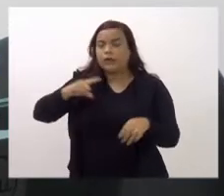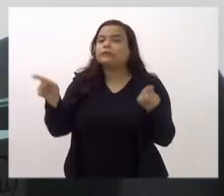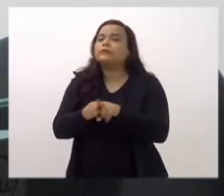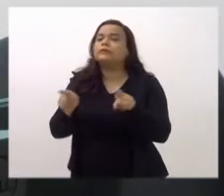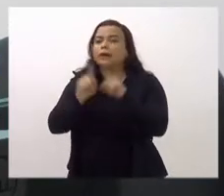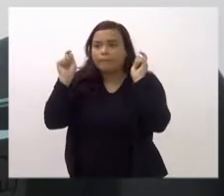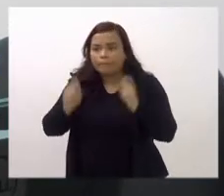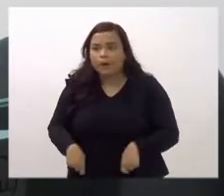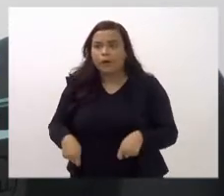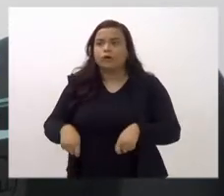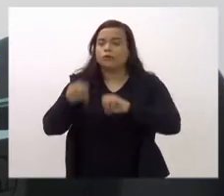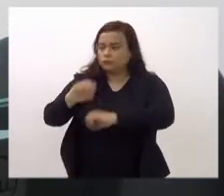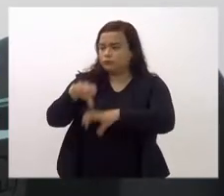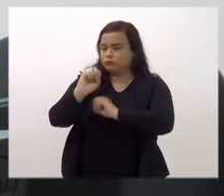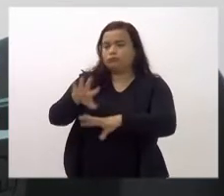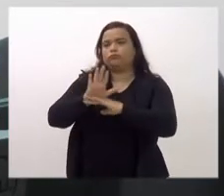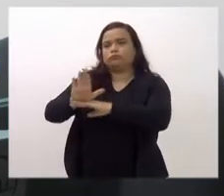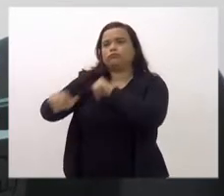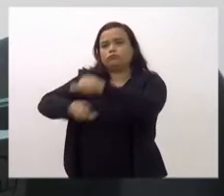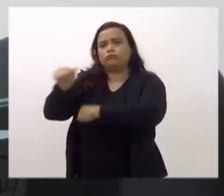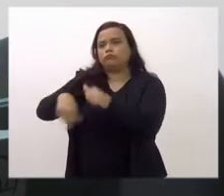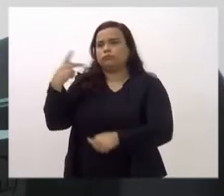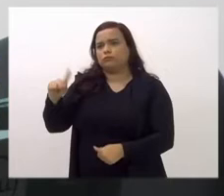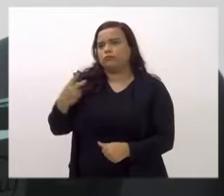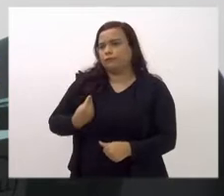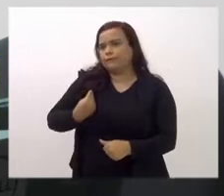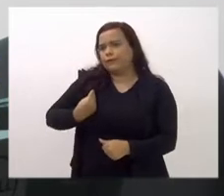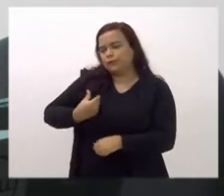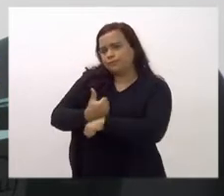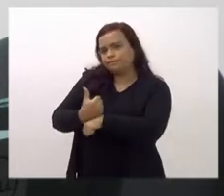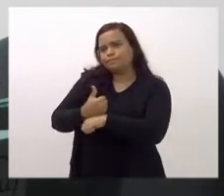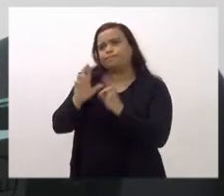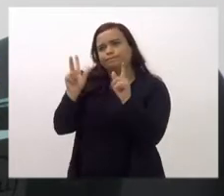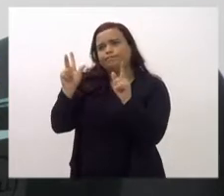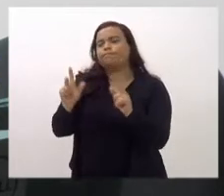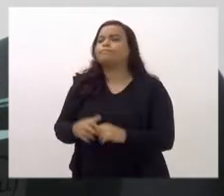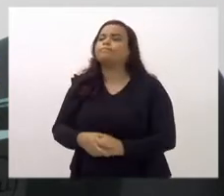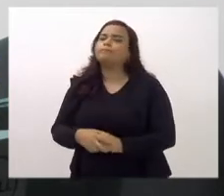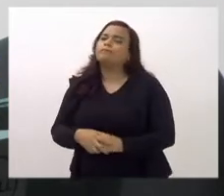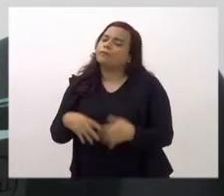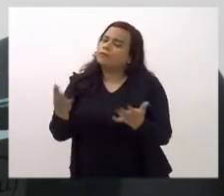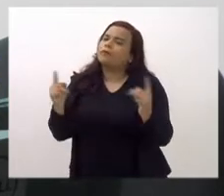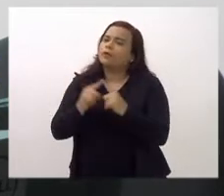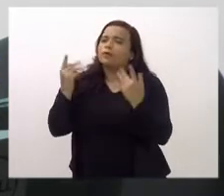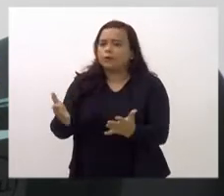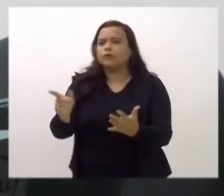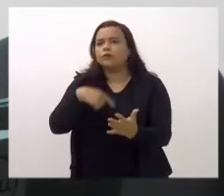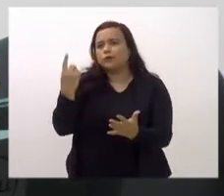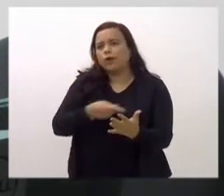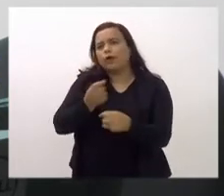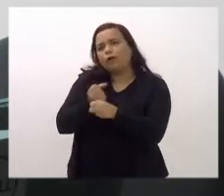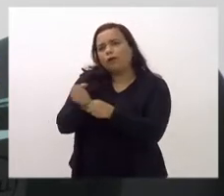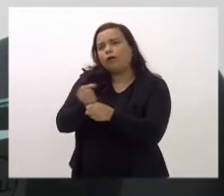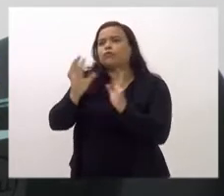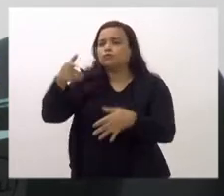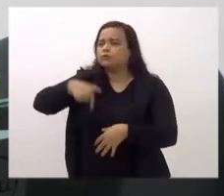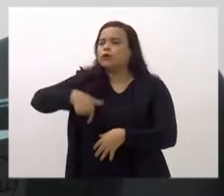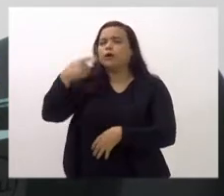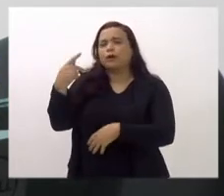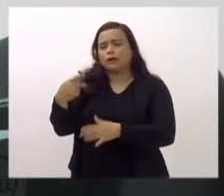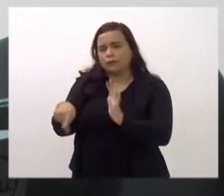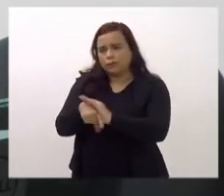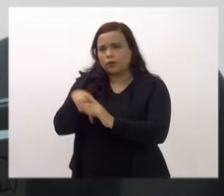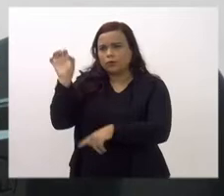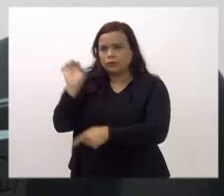possam, com a a redação educação, final. transformar as suas próprias trajetórias de vida. Nesse sentido, a gente há alguns anos aqui no estado do Rio de